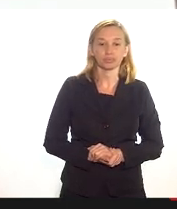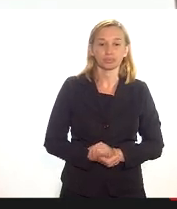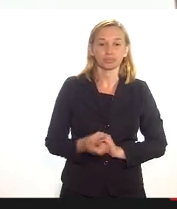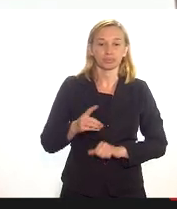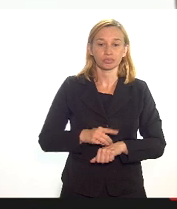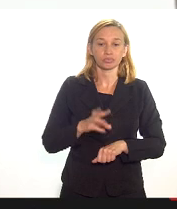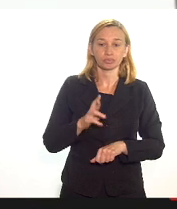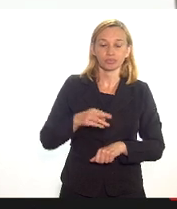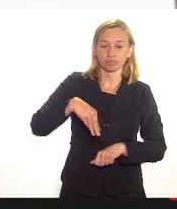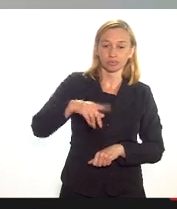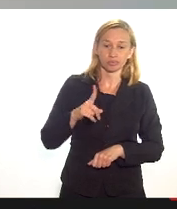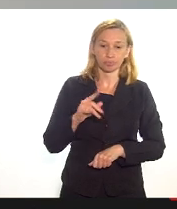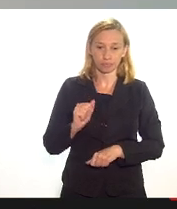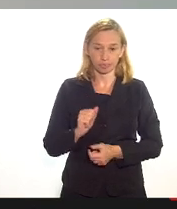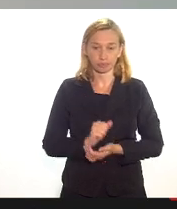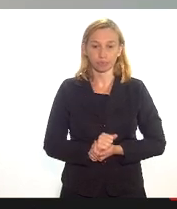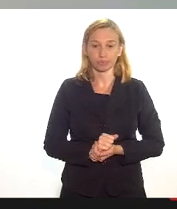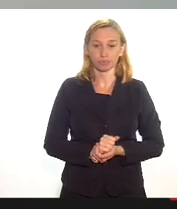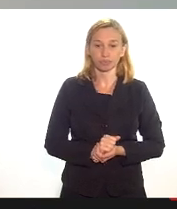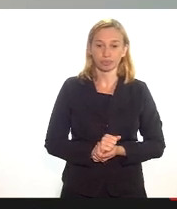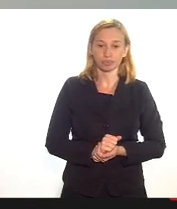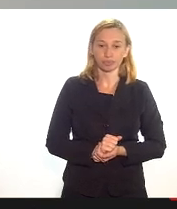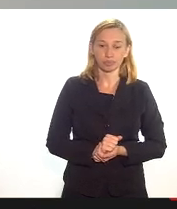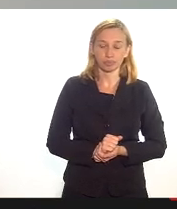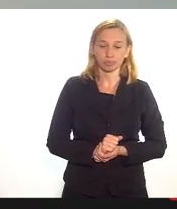Doutora Magda, eu